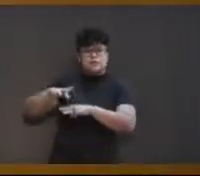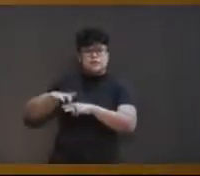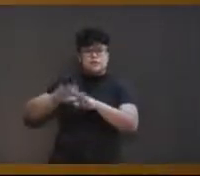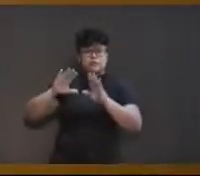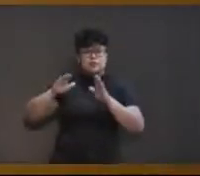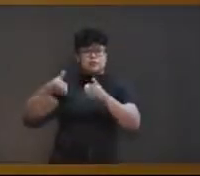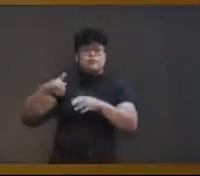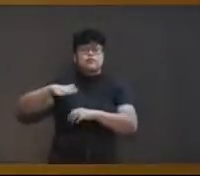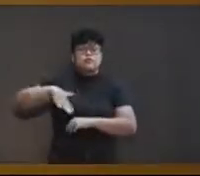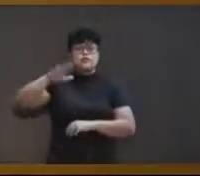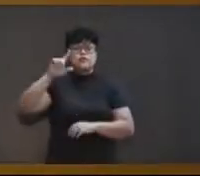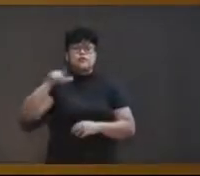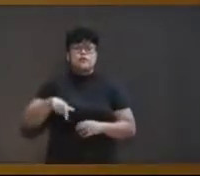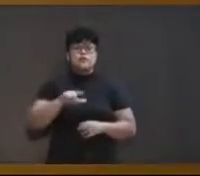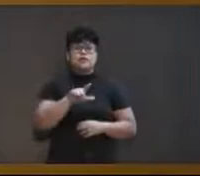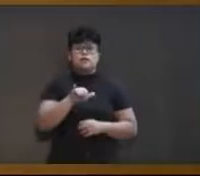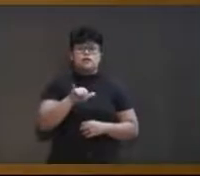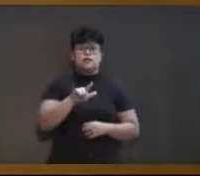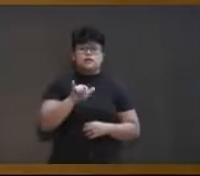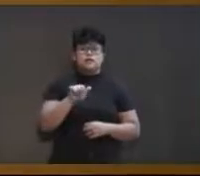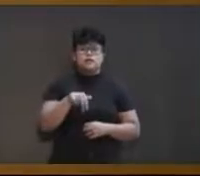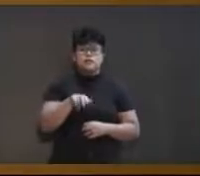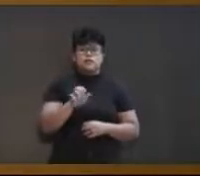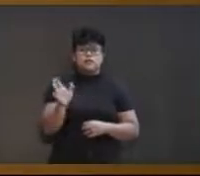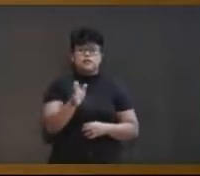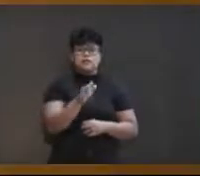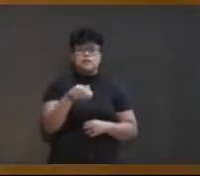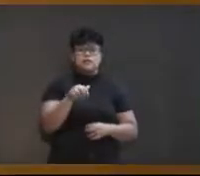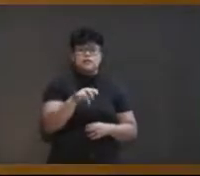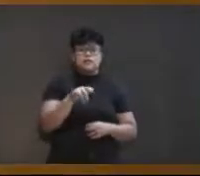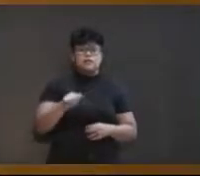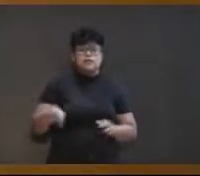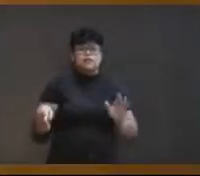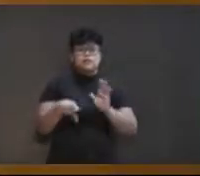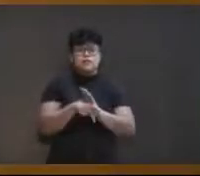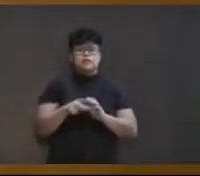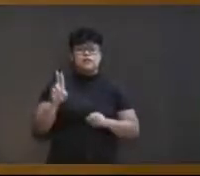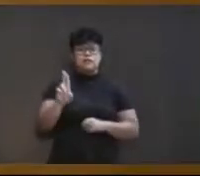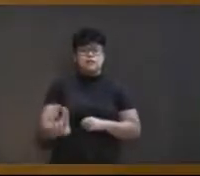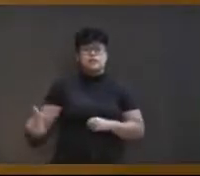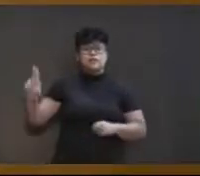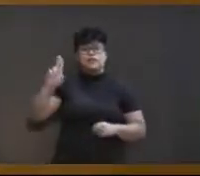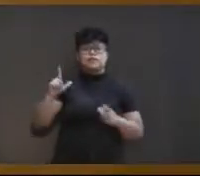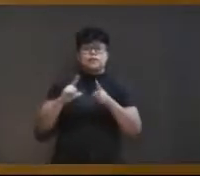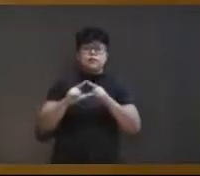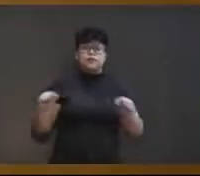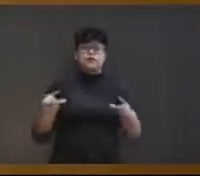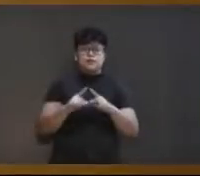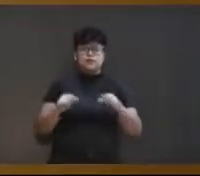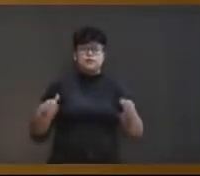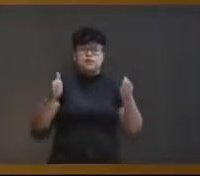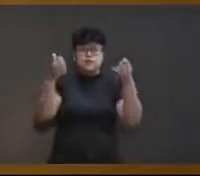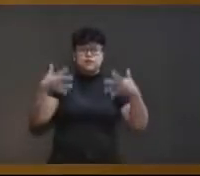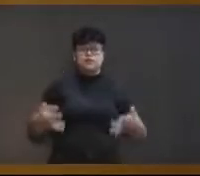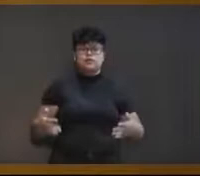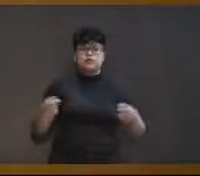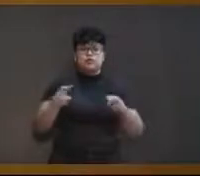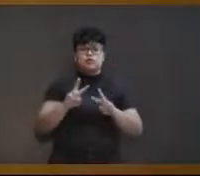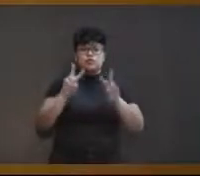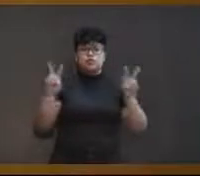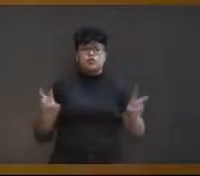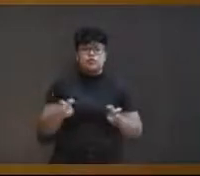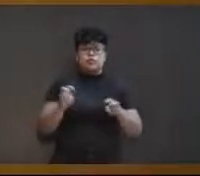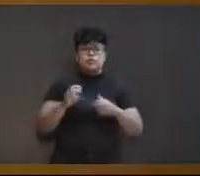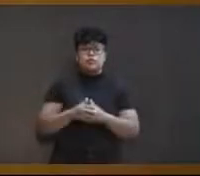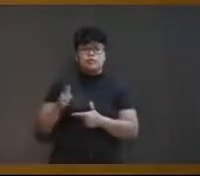da professora Liliane Maia da Universidade de Brasília no qual ela vai falar sobre problemas em óptica não-linear